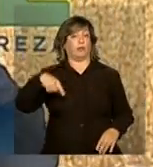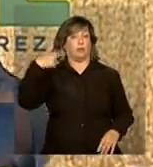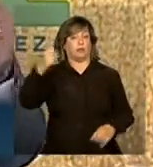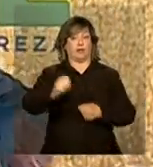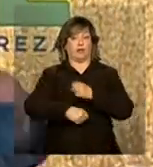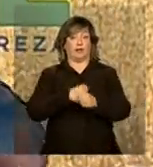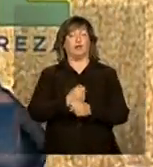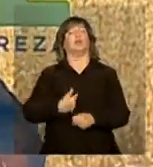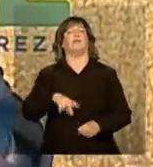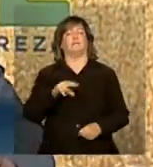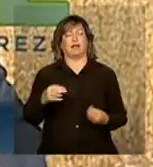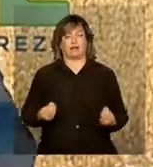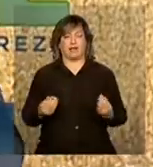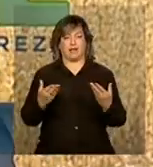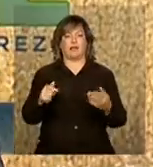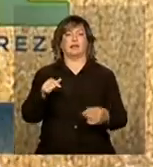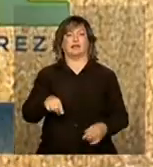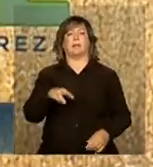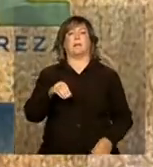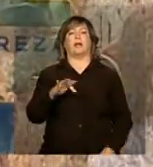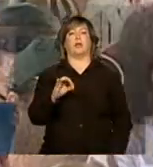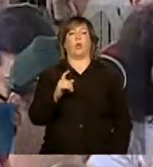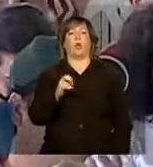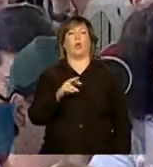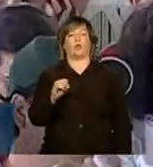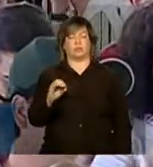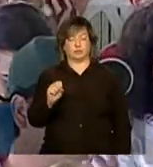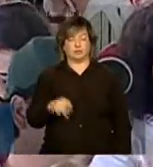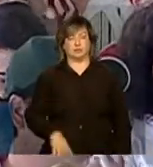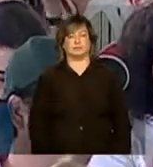e nós vamos entregar isso a Mato Grosso.